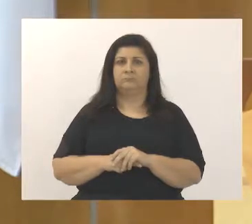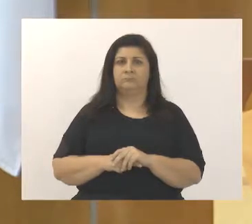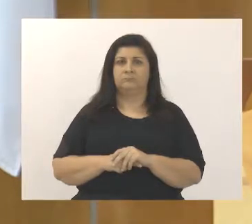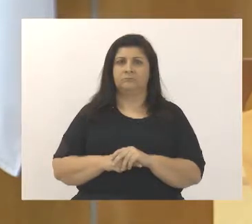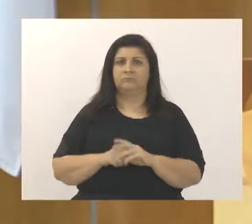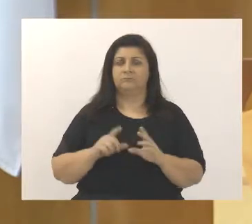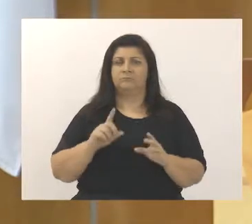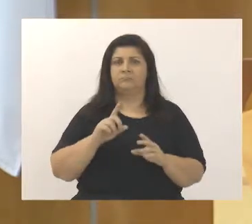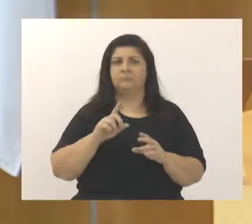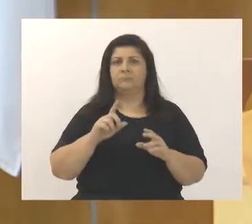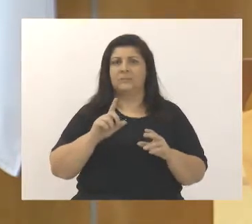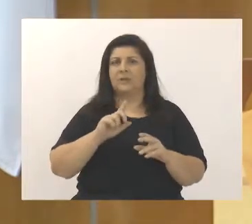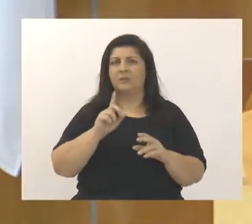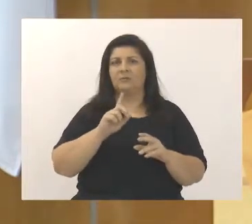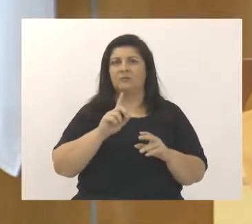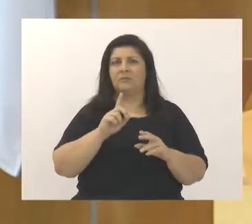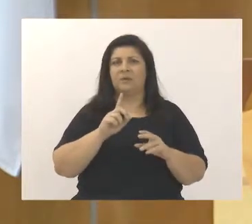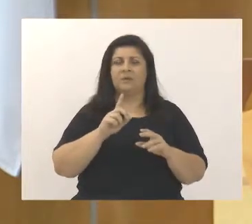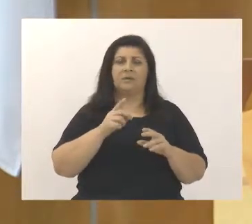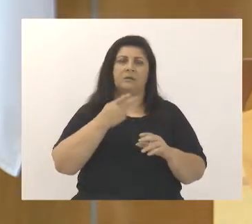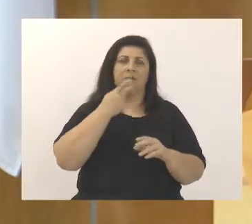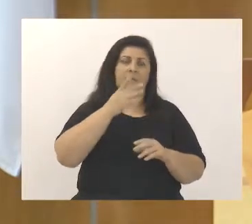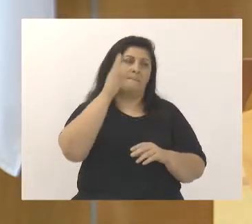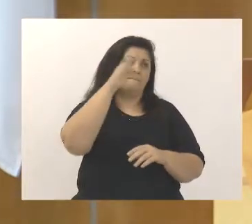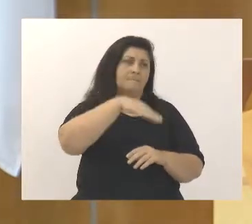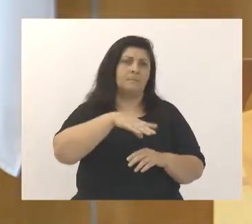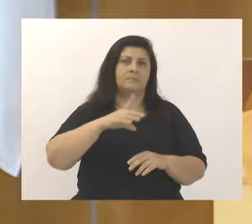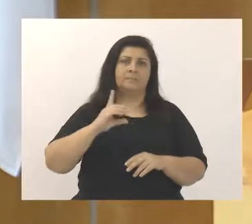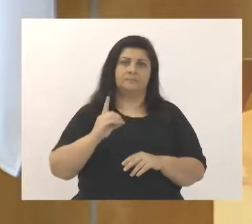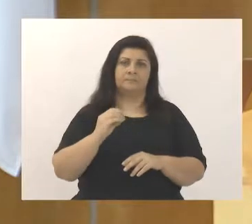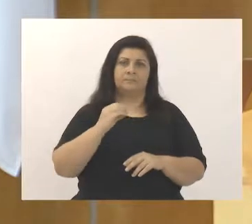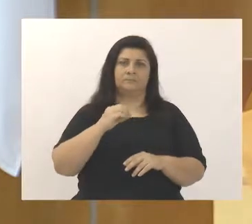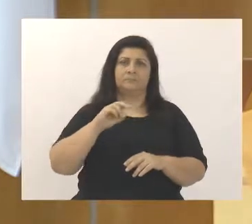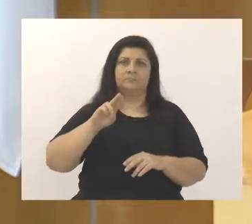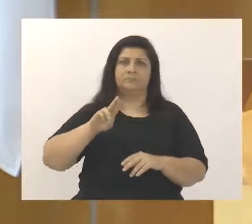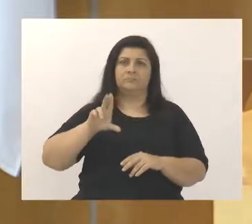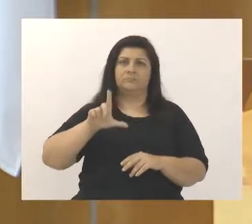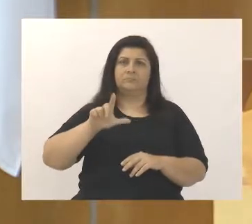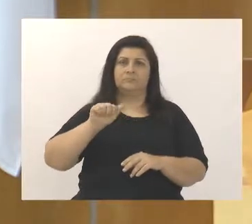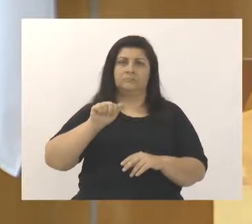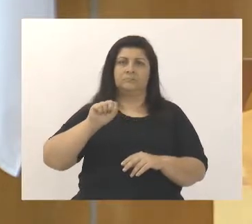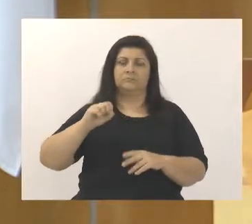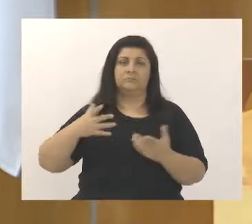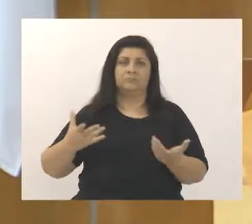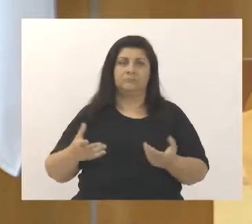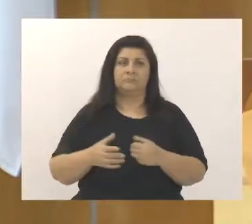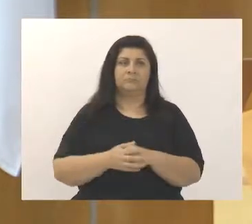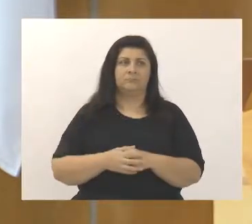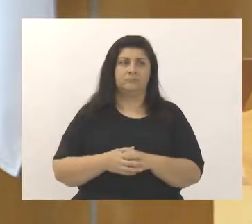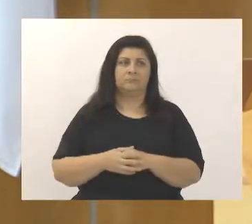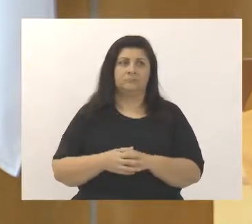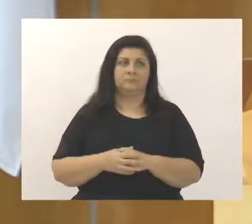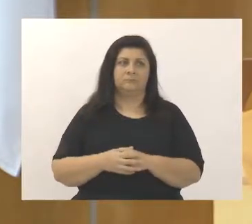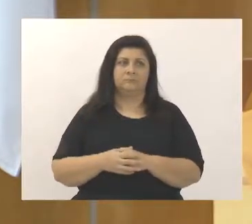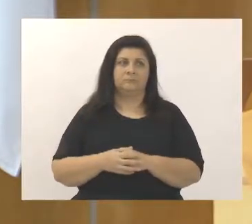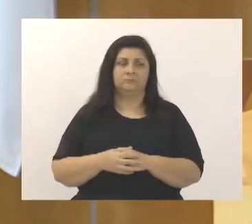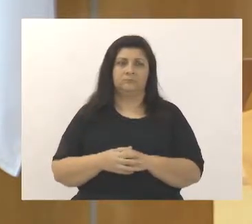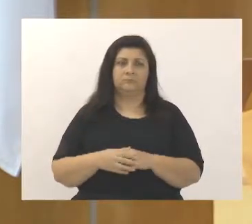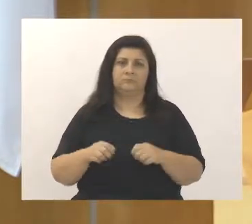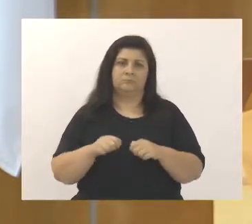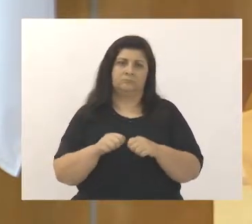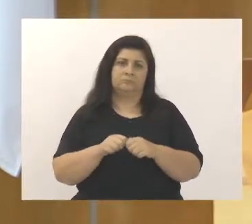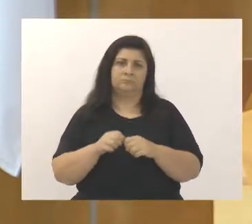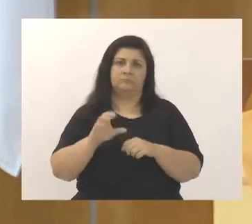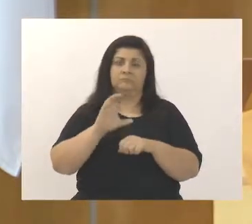de jeito nenhum desmerecer as doulas que fizeram aí, segundo o Rodrigo, acho que 40 horas de cursos,